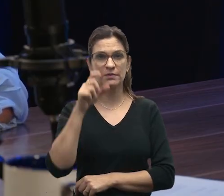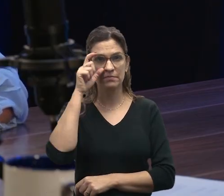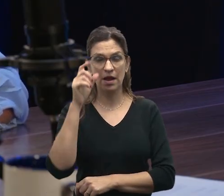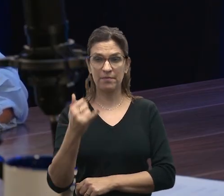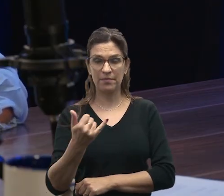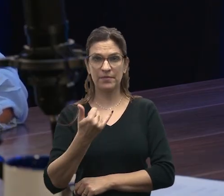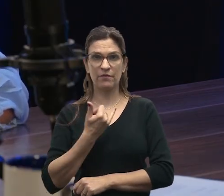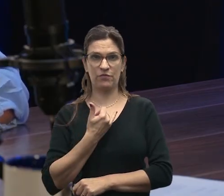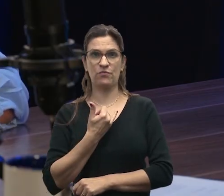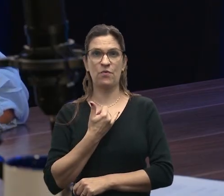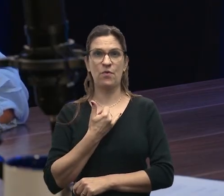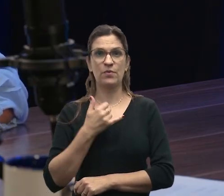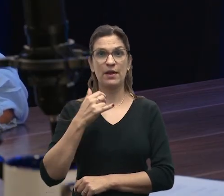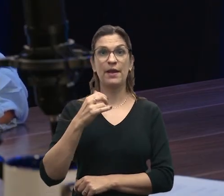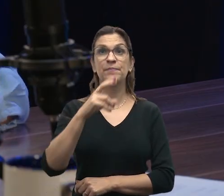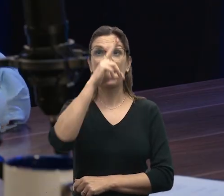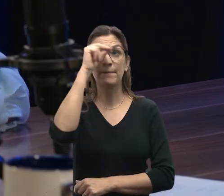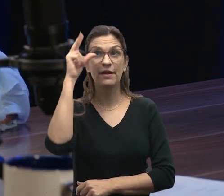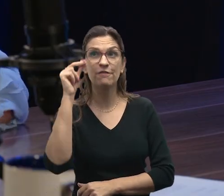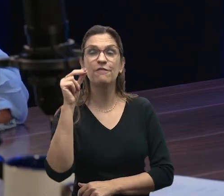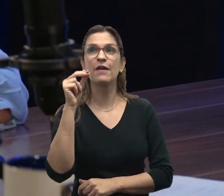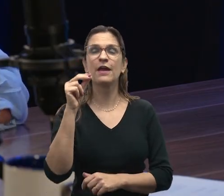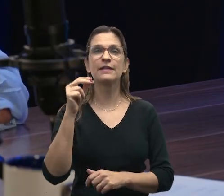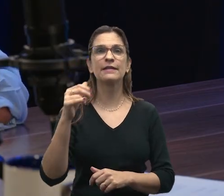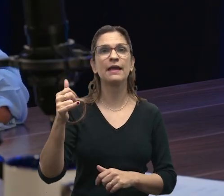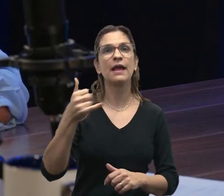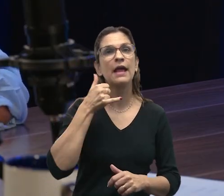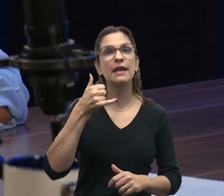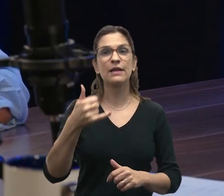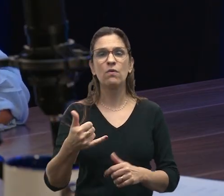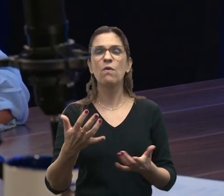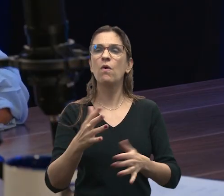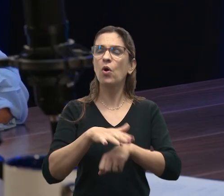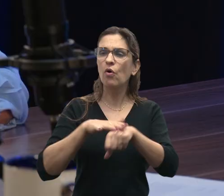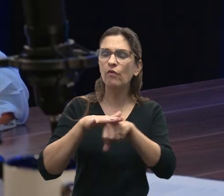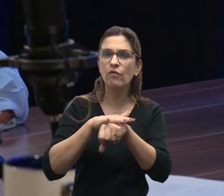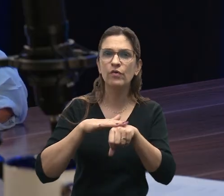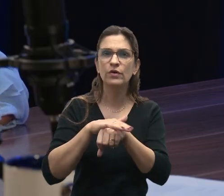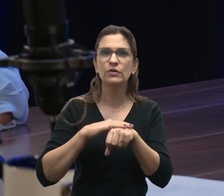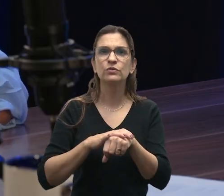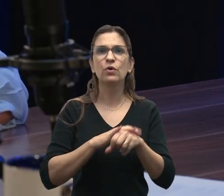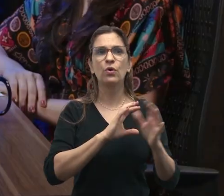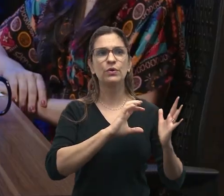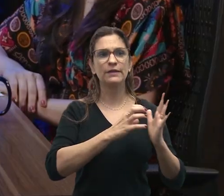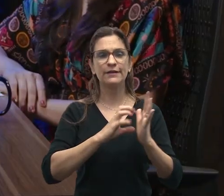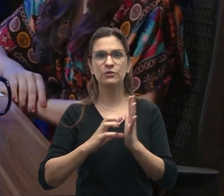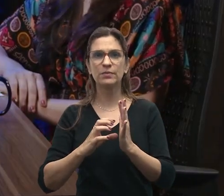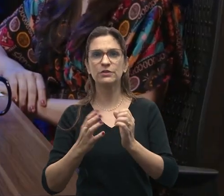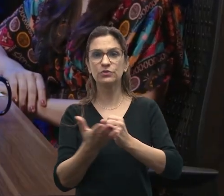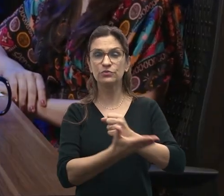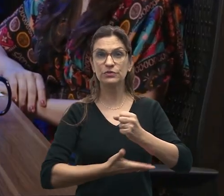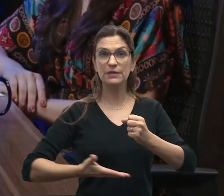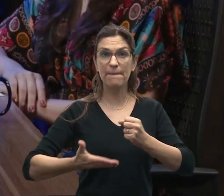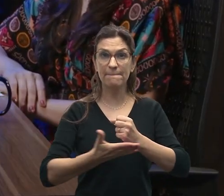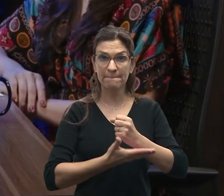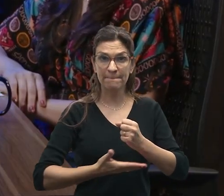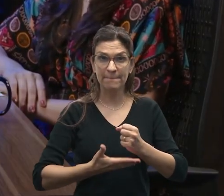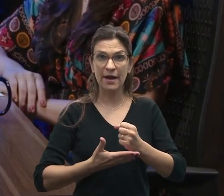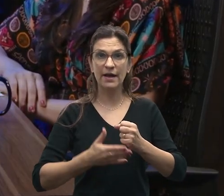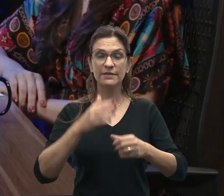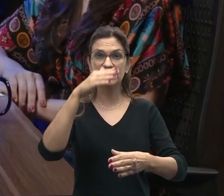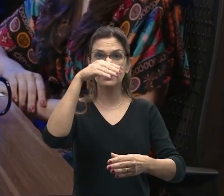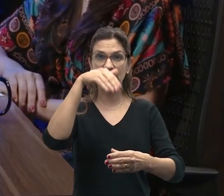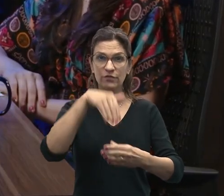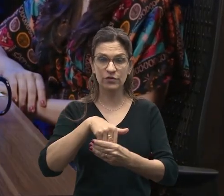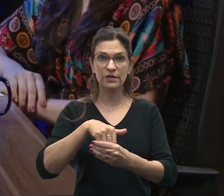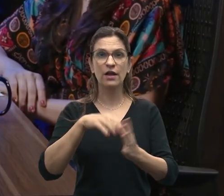e ela orientou aos vereadores que são dos partidos que a gente chama de base, votassem para